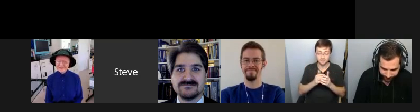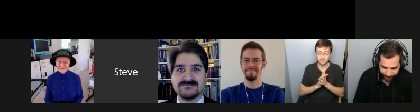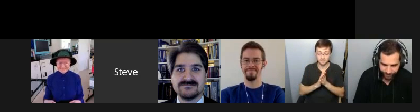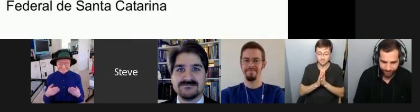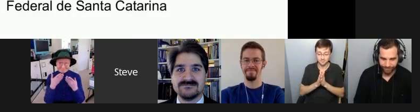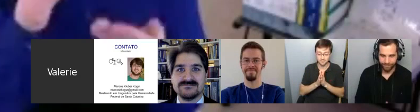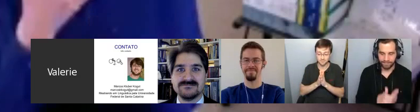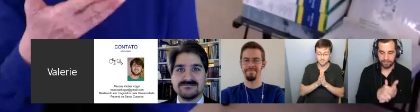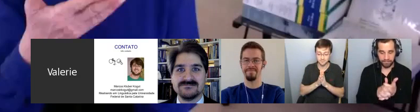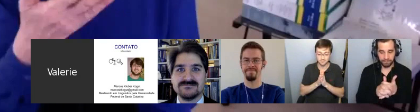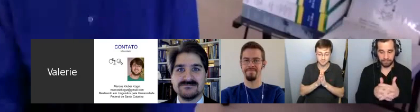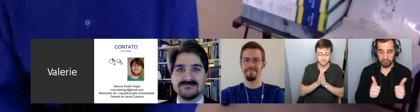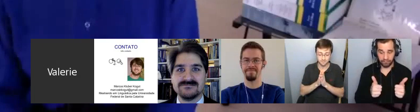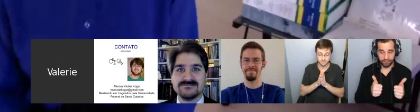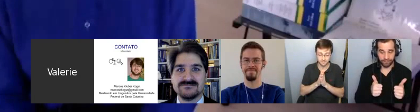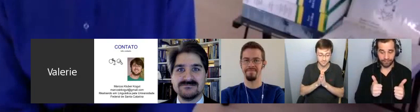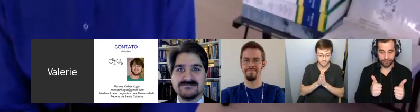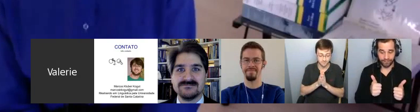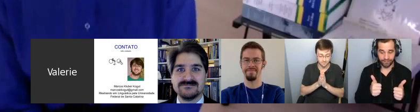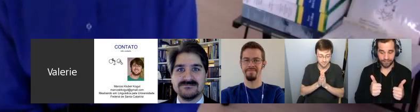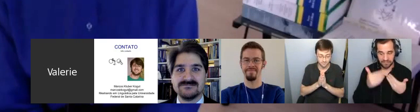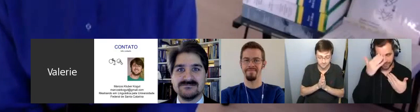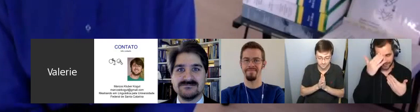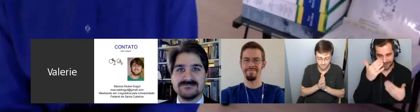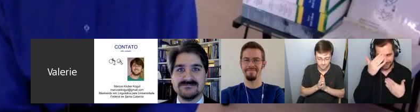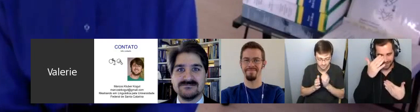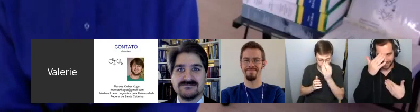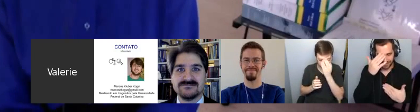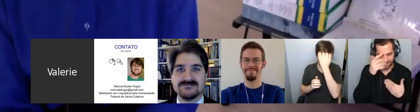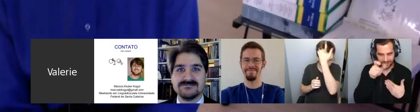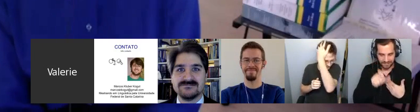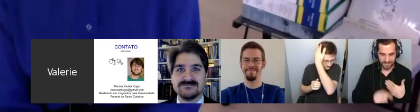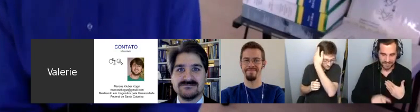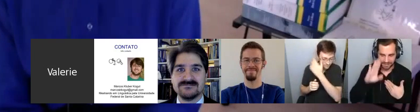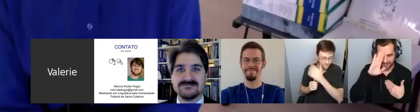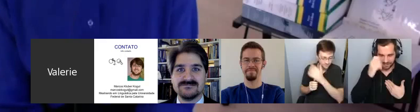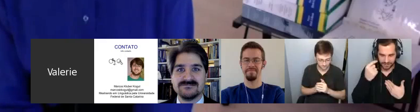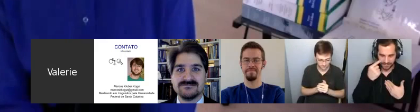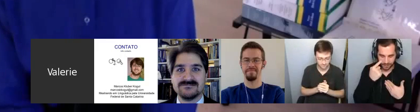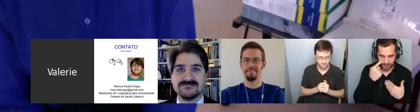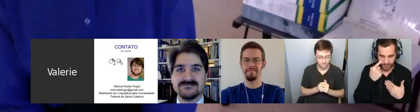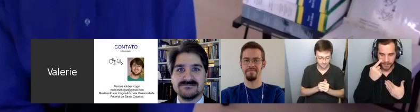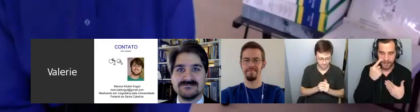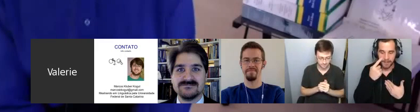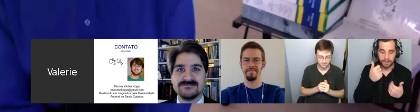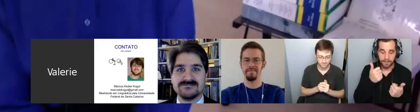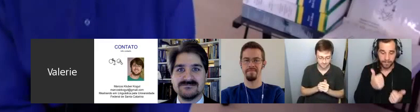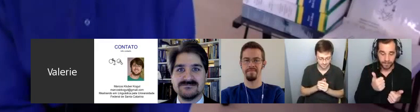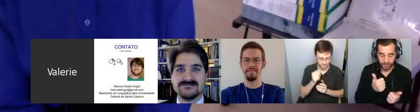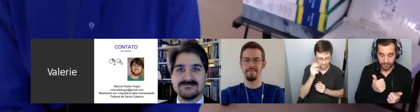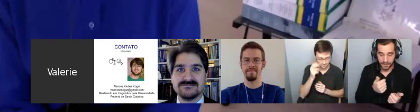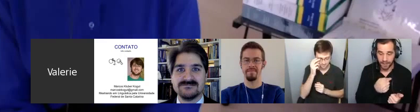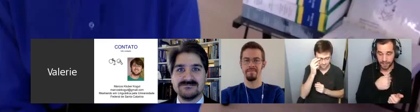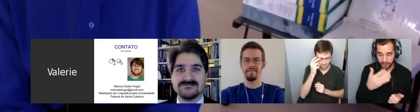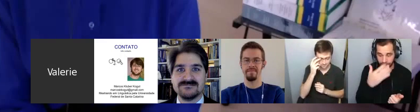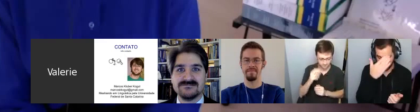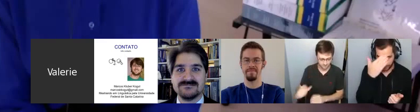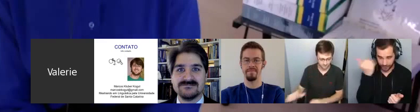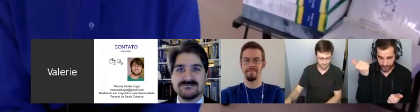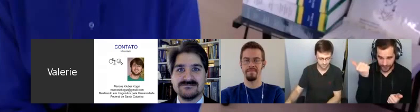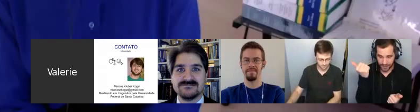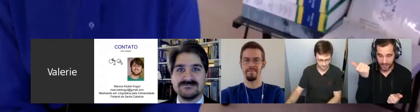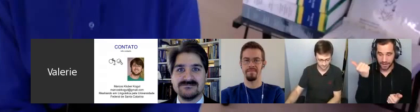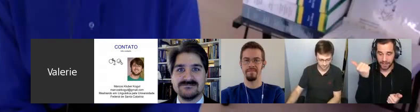Okay. Thank you very, very much, Marcos. And I forgot to mention, perhaps Diego